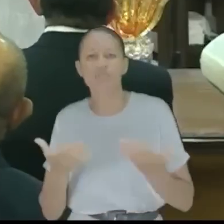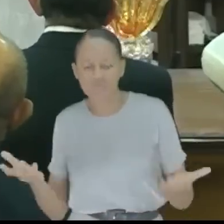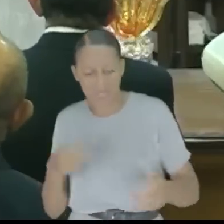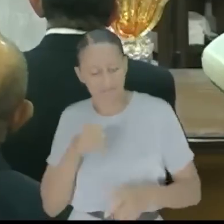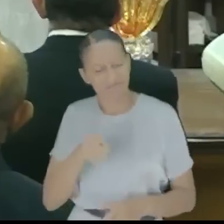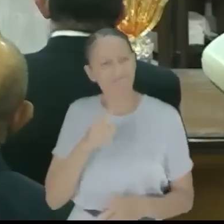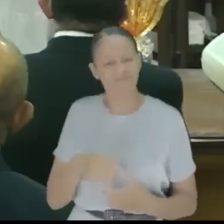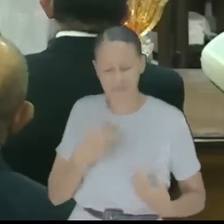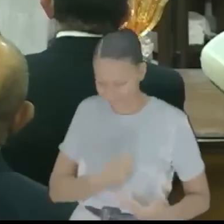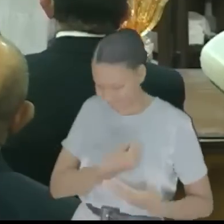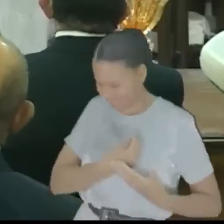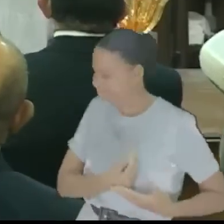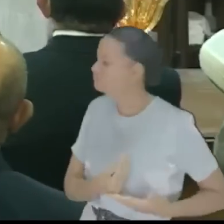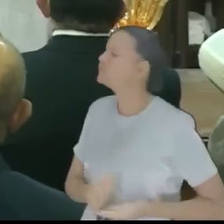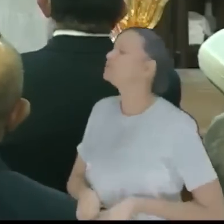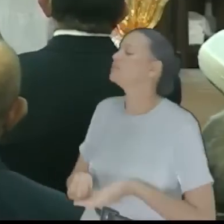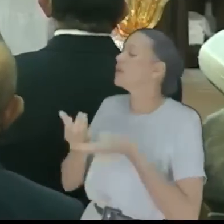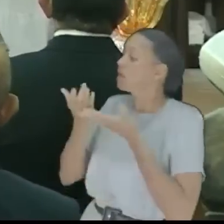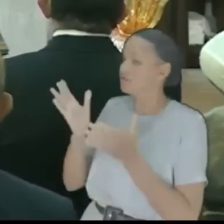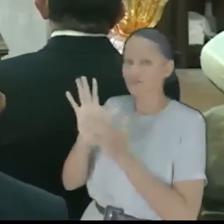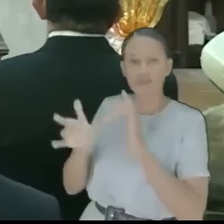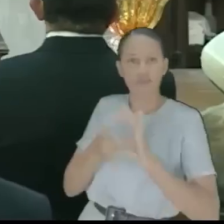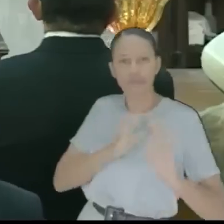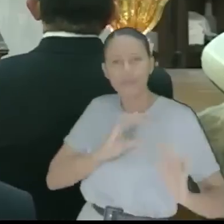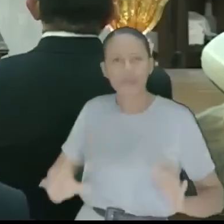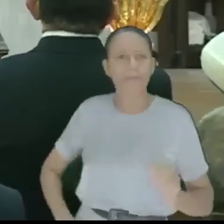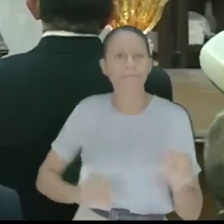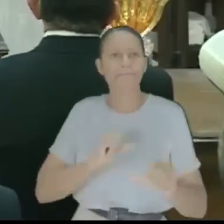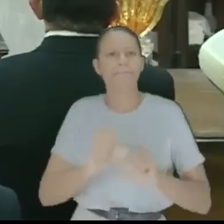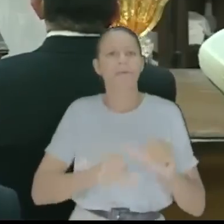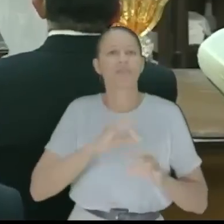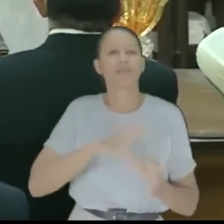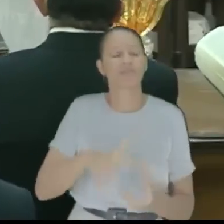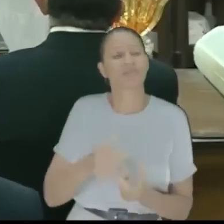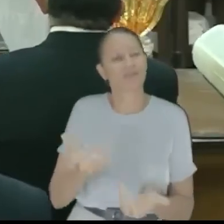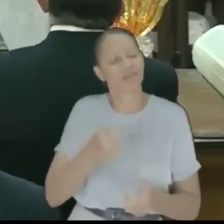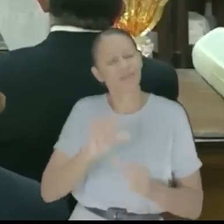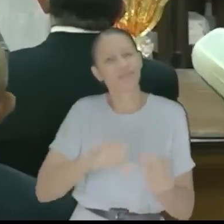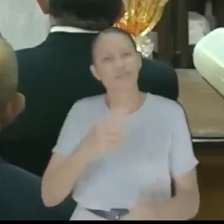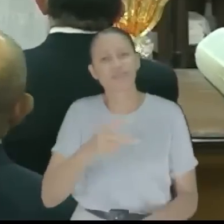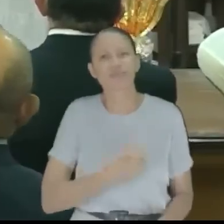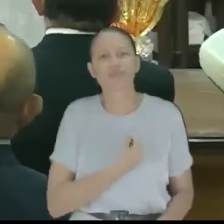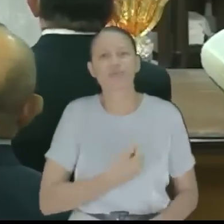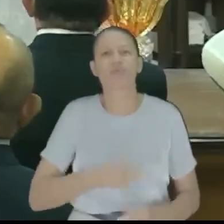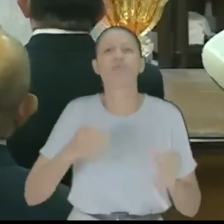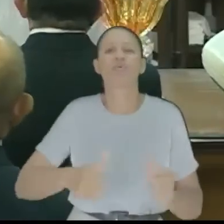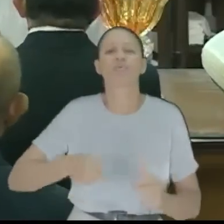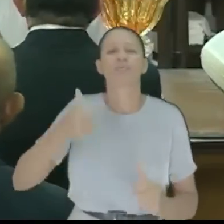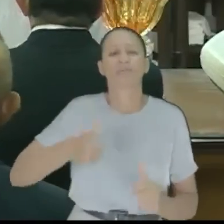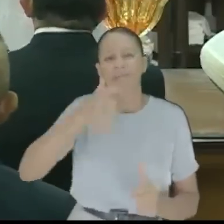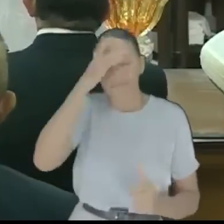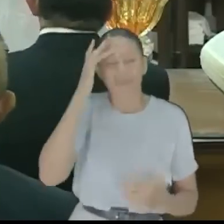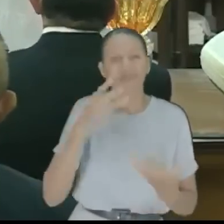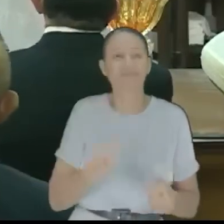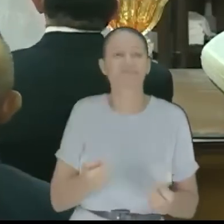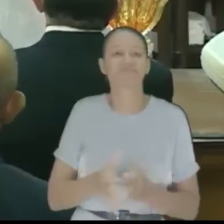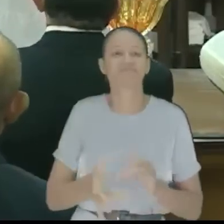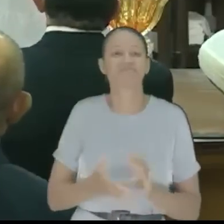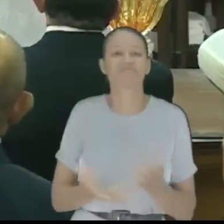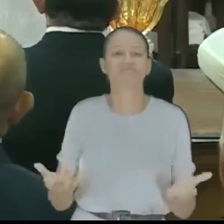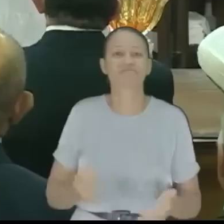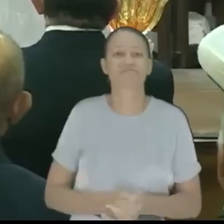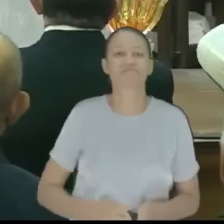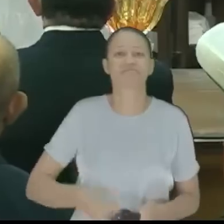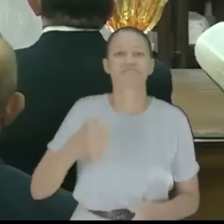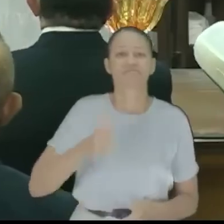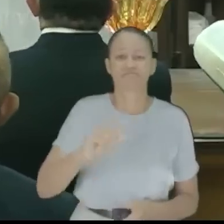de você entregar sua vida a este Cristo que mudou o mundo e quer mudar a sua vida. Onde está a primeira pessoa? Está vindo a